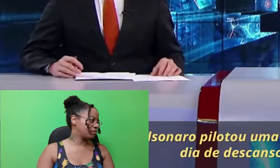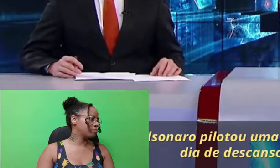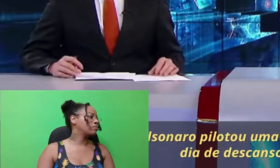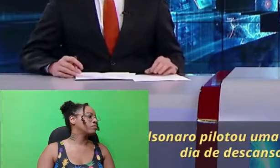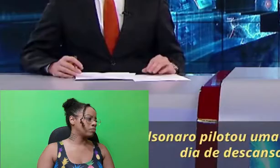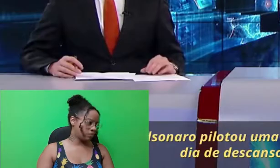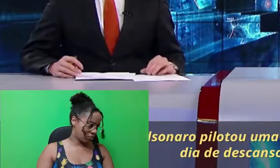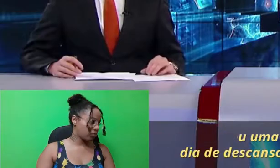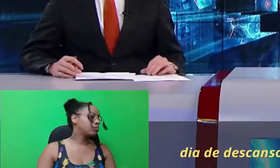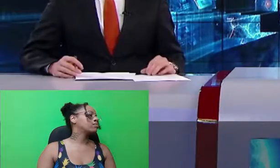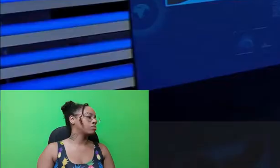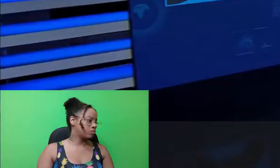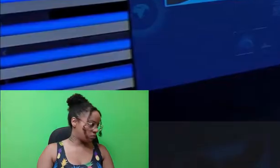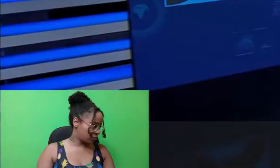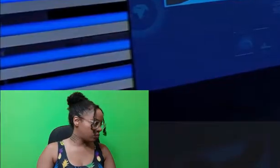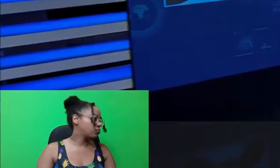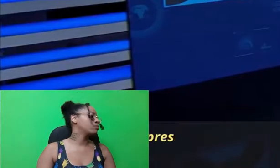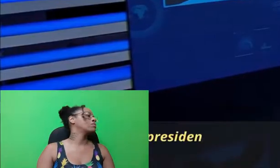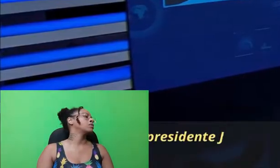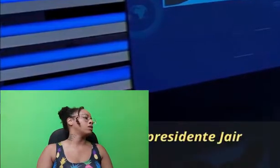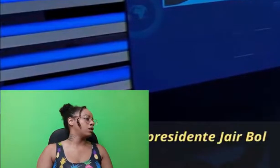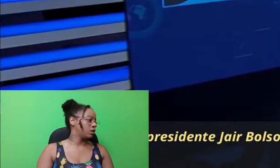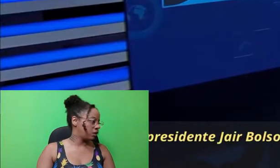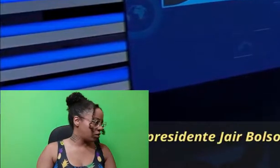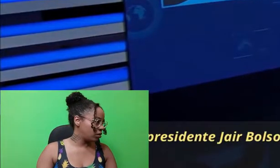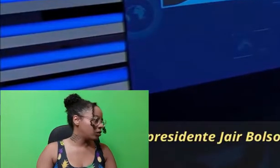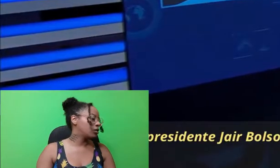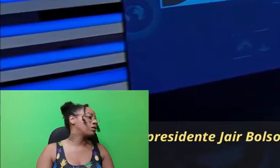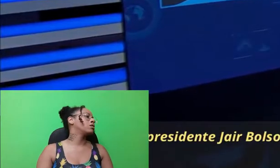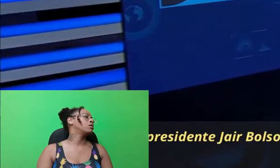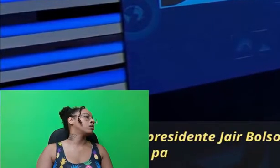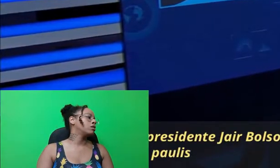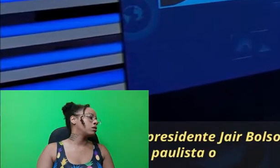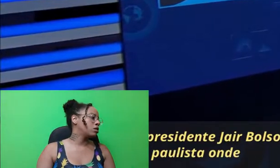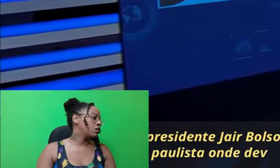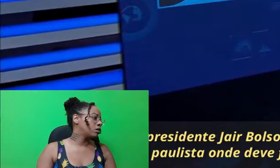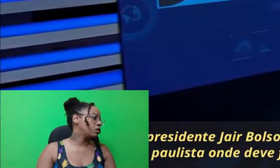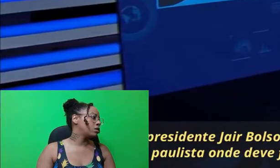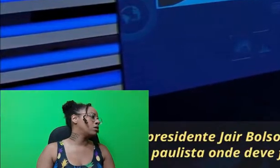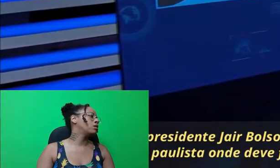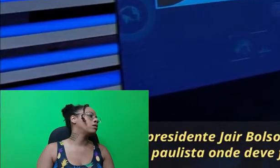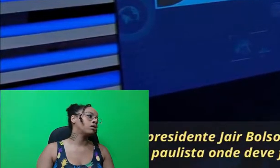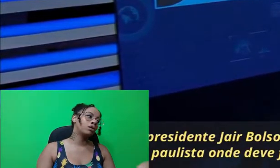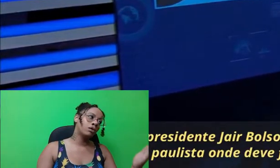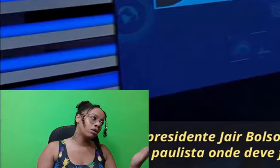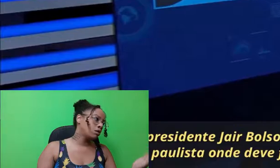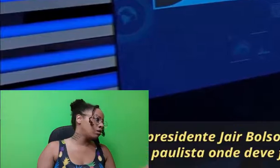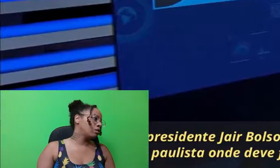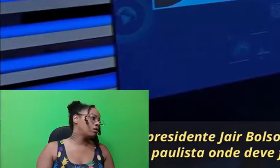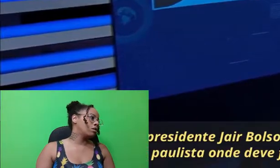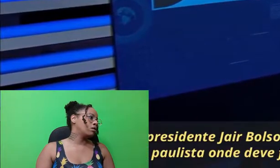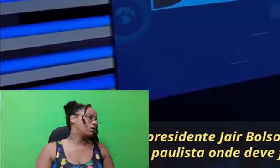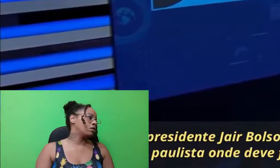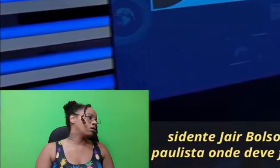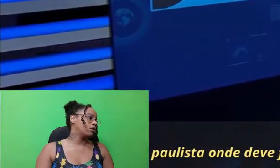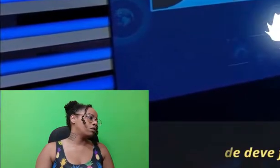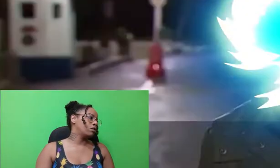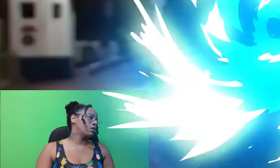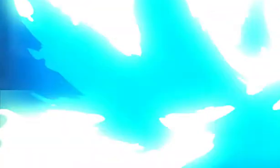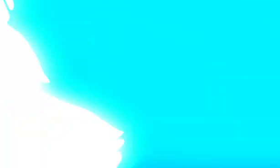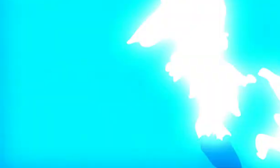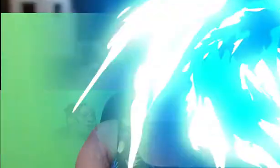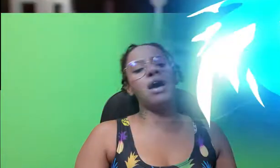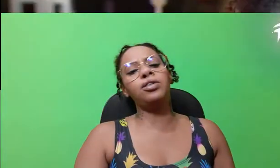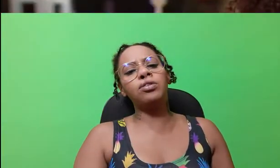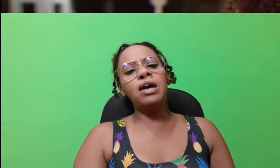descanso no litoral paulista. O presidente Jair Bolsonaro está descansando no litoral paulista, onde deve ficar até a próxima terça